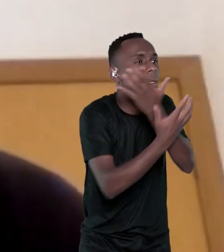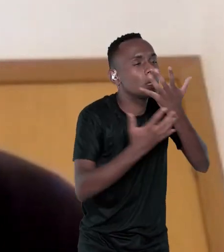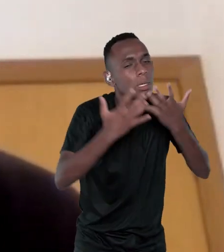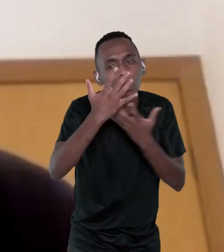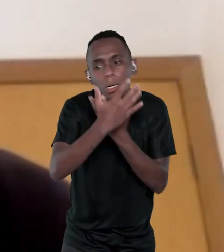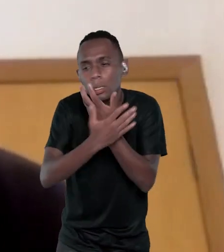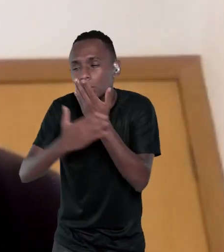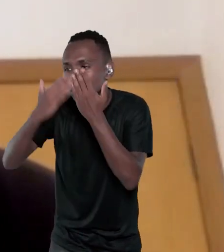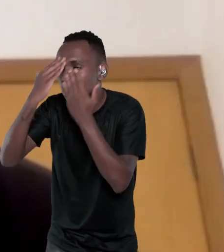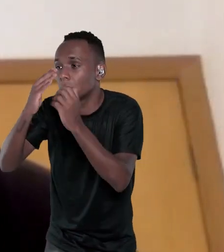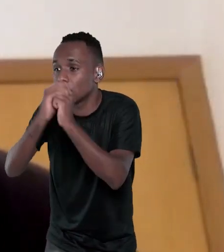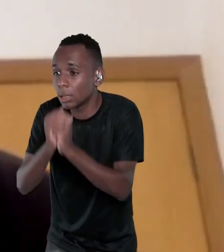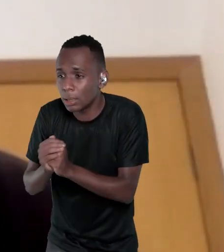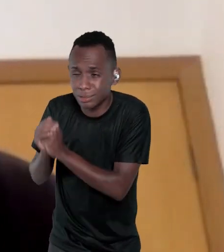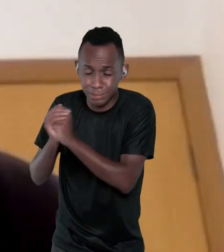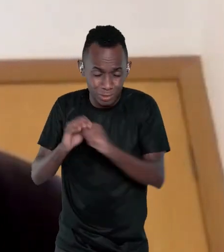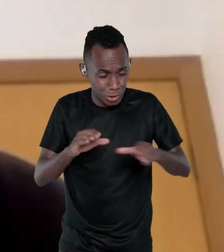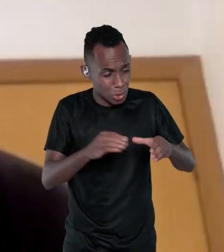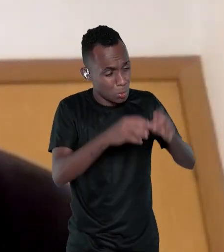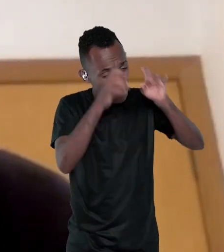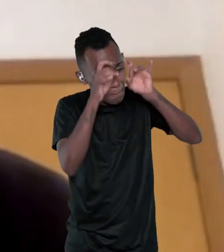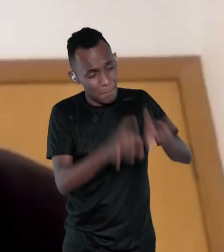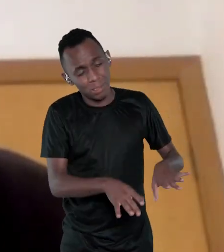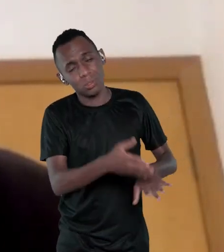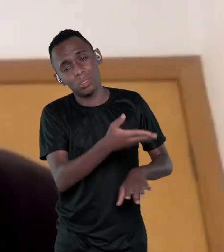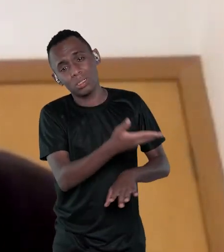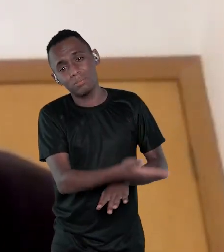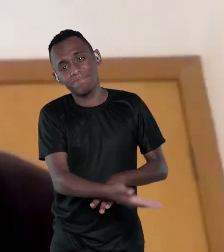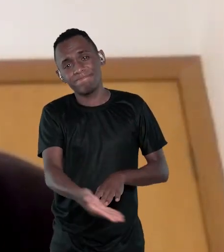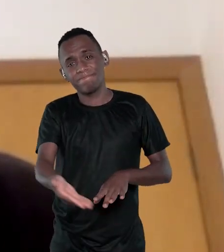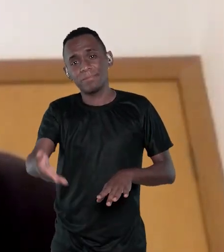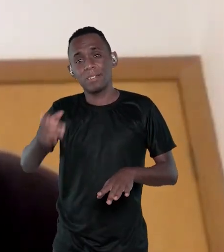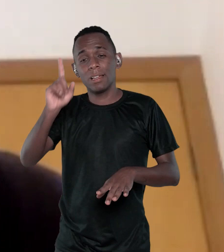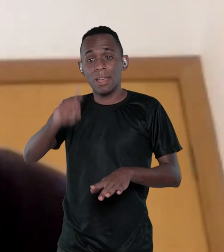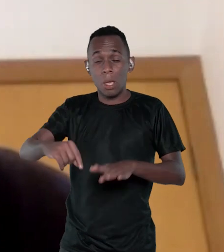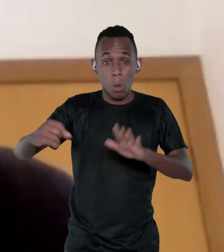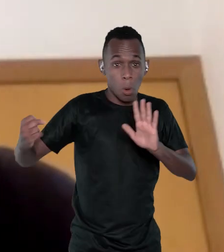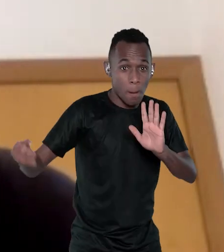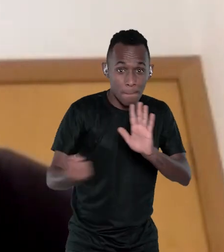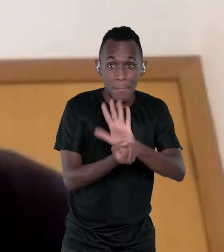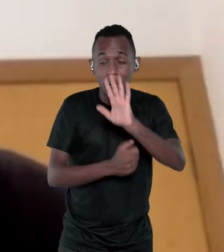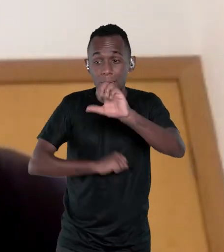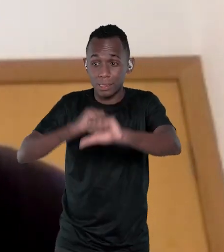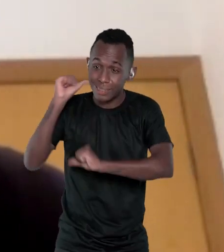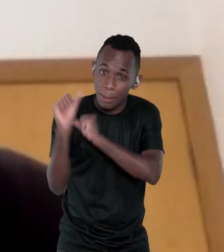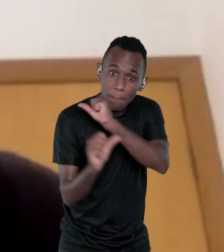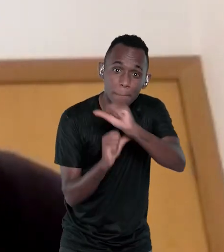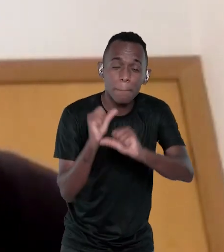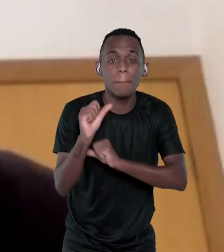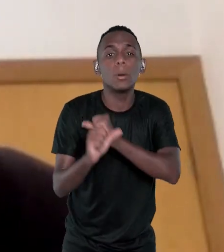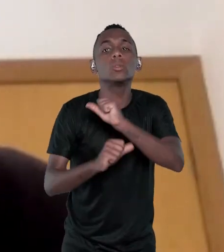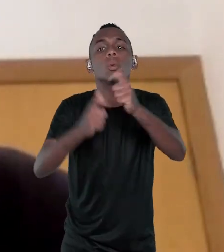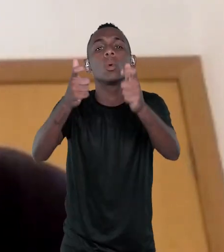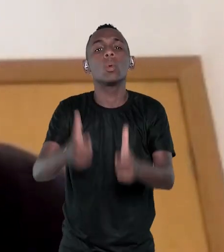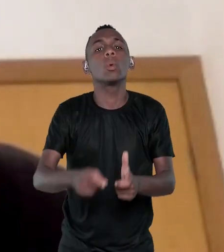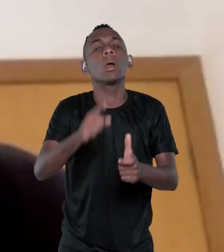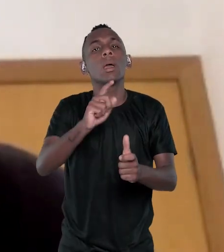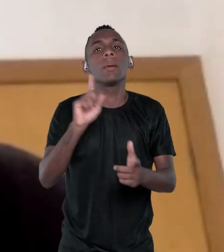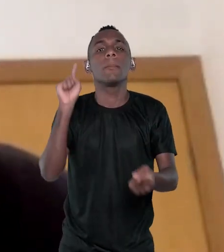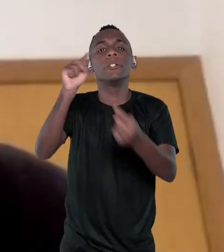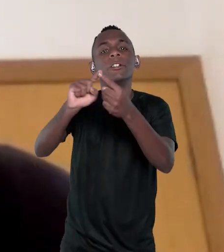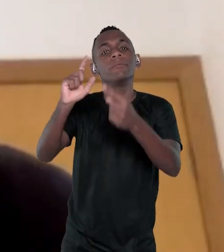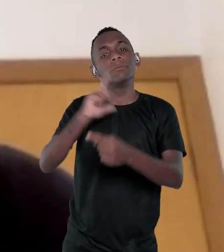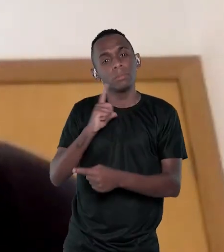esquinas, lágrimas de novena, canto de comunhão. Meninos vadios são